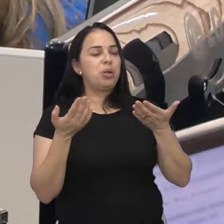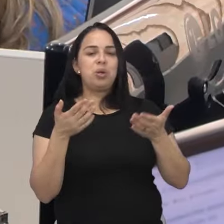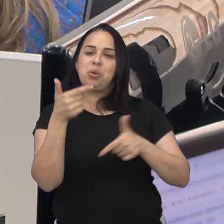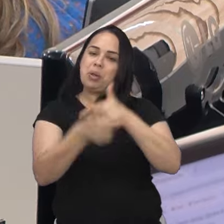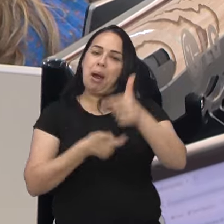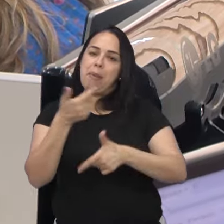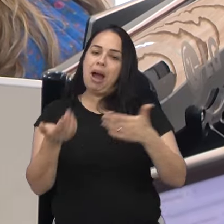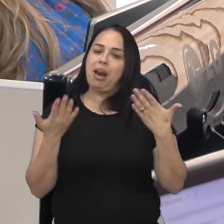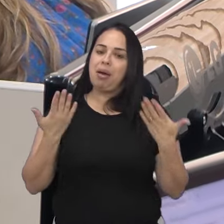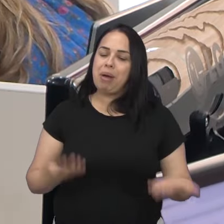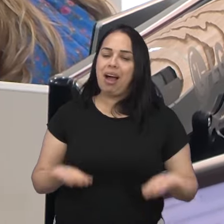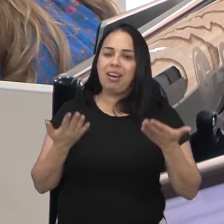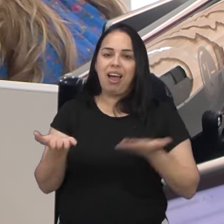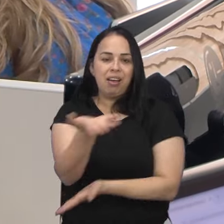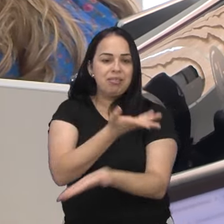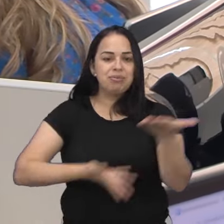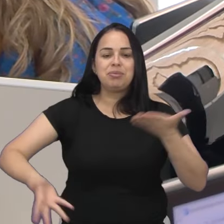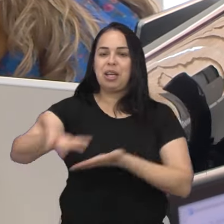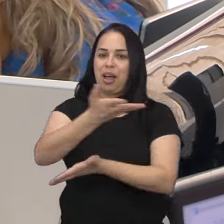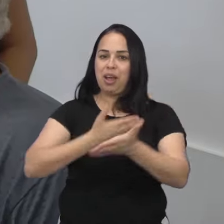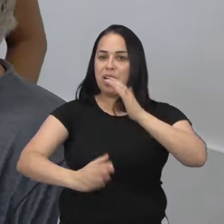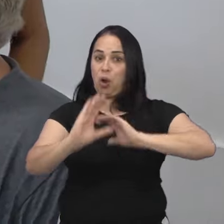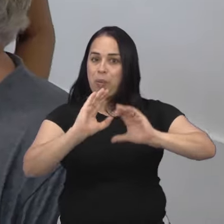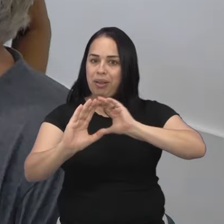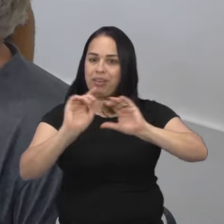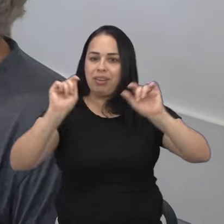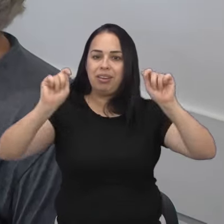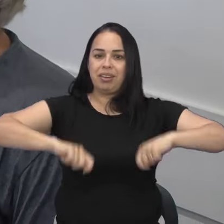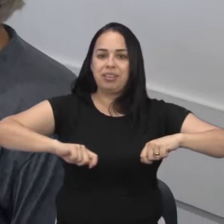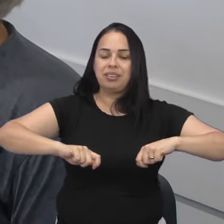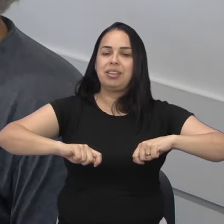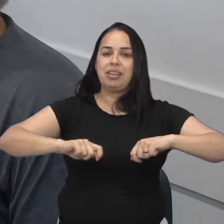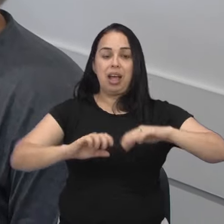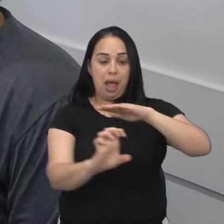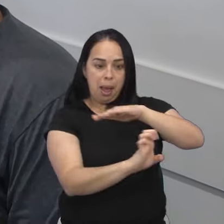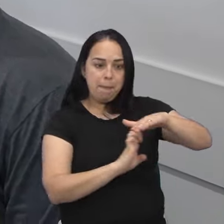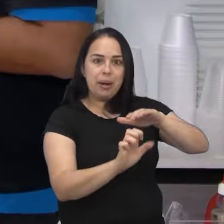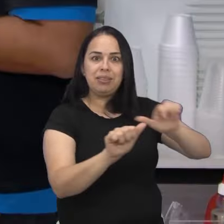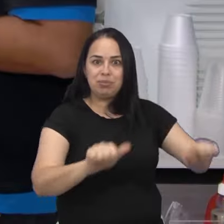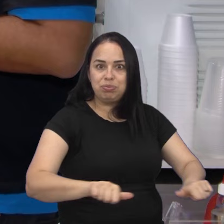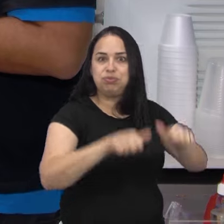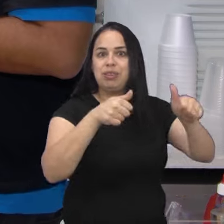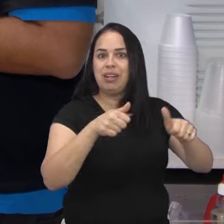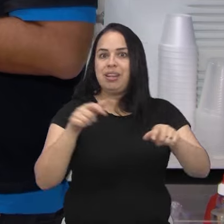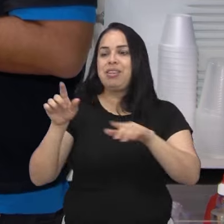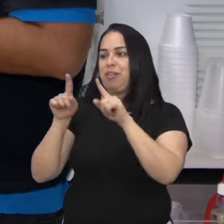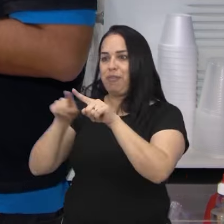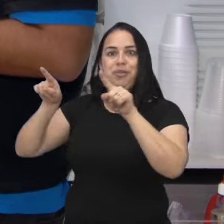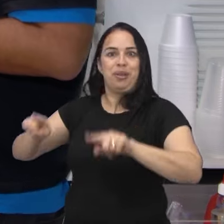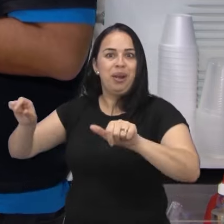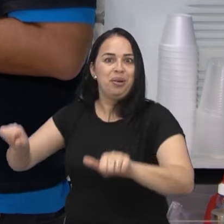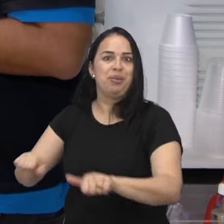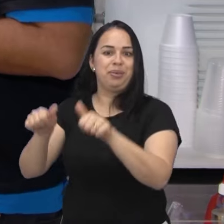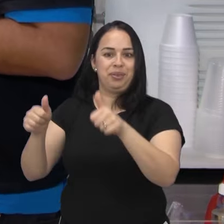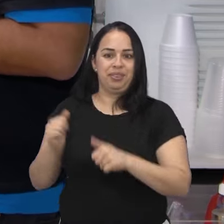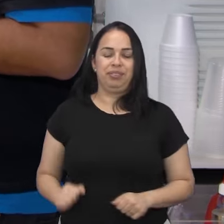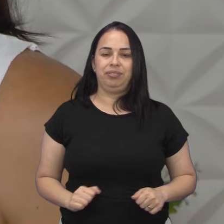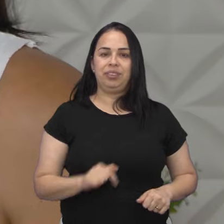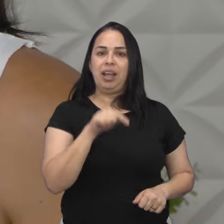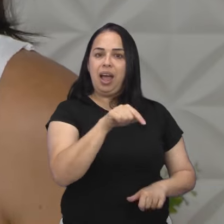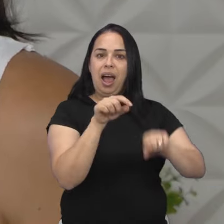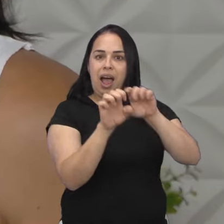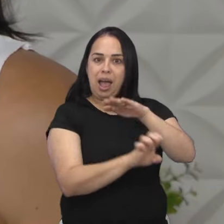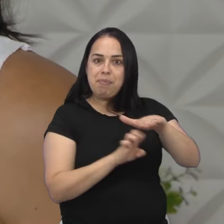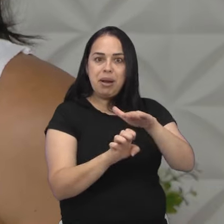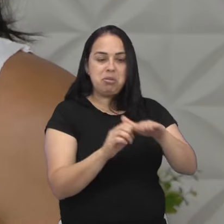certeza e com o ambiente corporativo inclusivo leve e com boa comunicação ganha a empresa e o funcionário